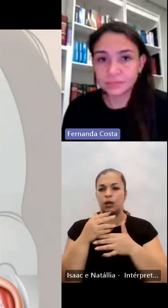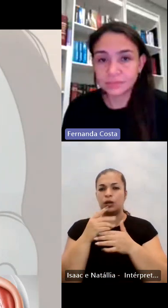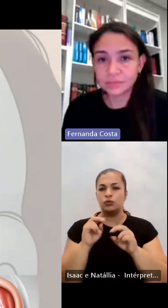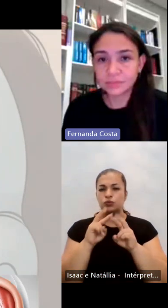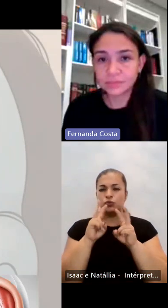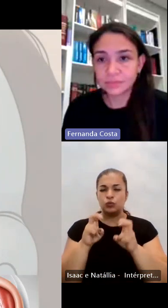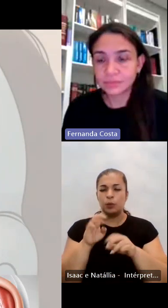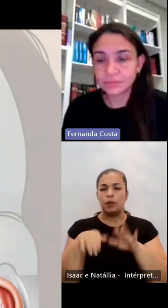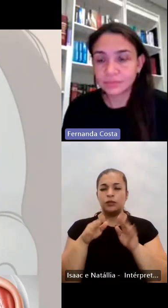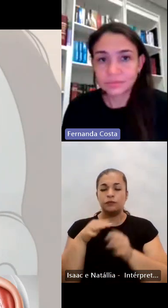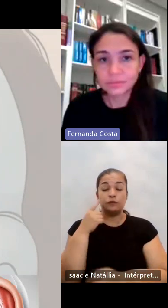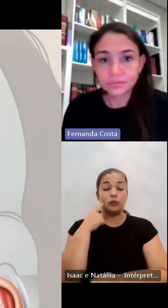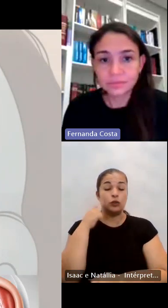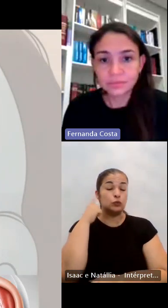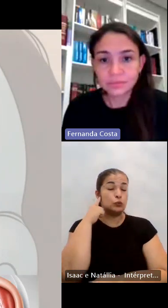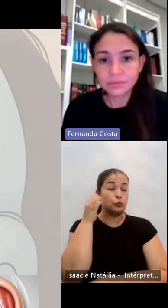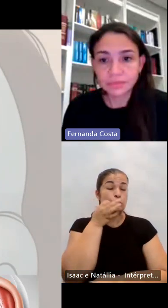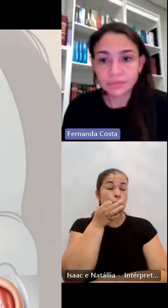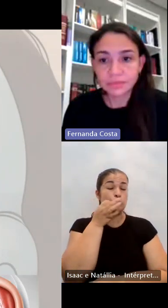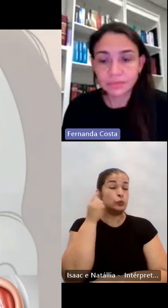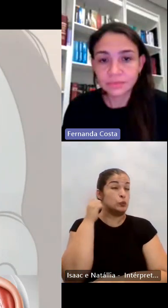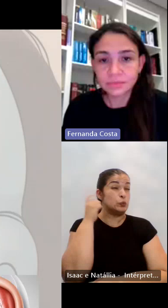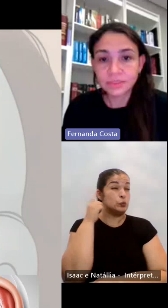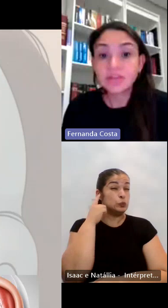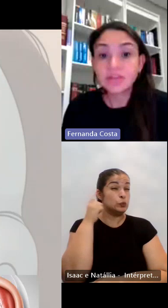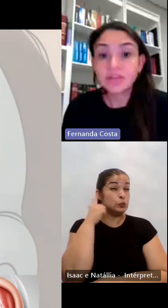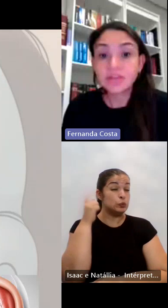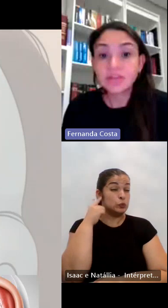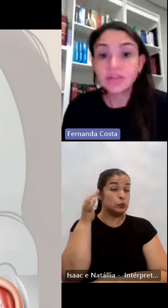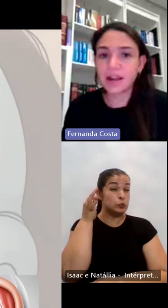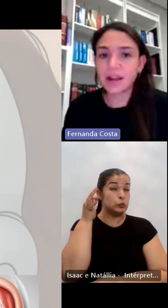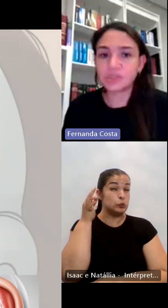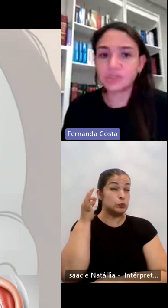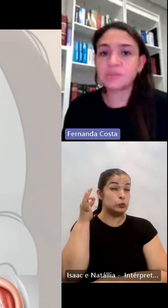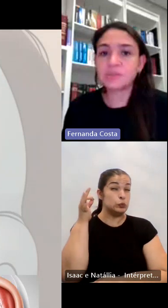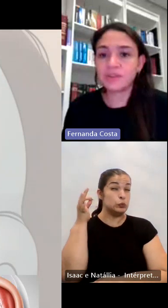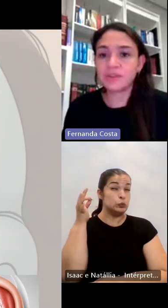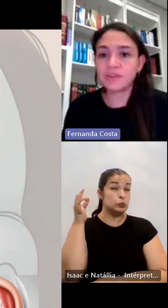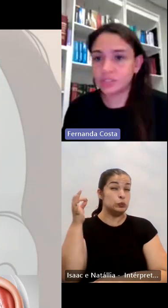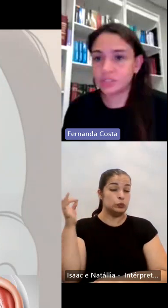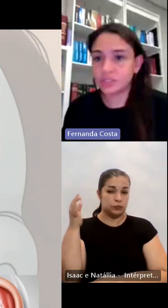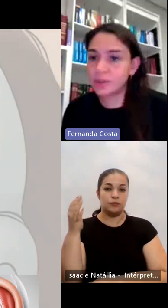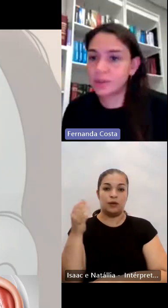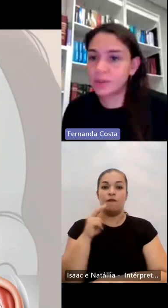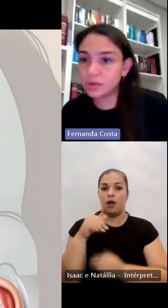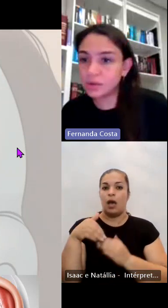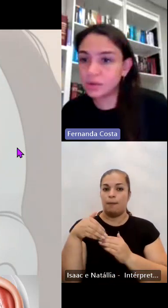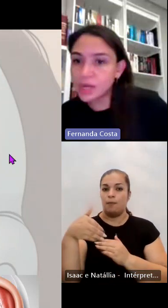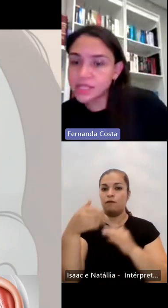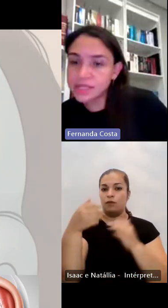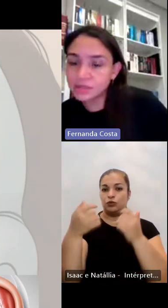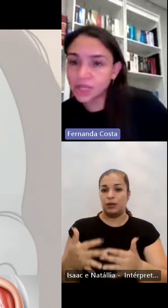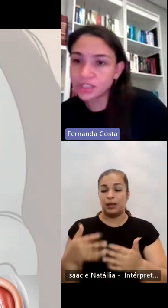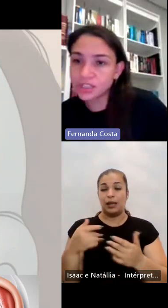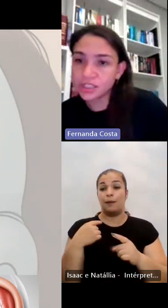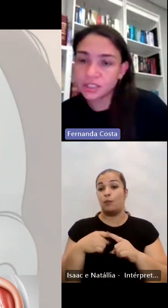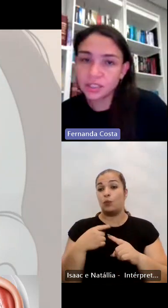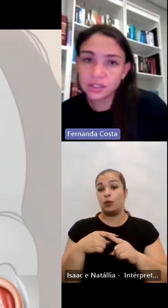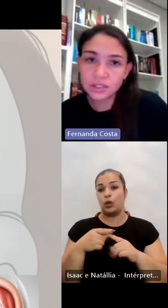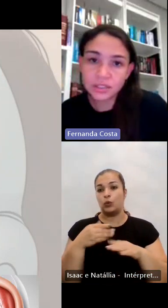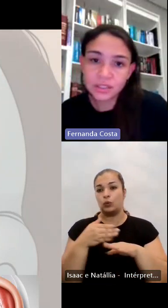no ouvido. Se dá para explicar, se lá na frente vai falar sobre isso. Vamos falar disso mais para frente. É porque eu não estou com acesso ao